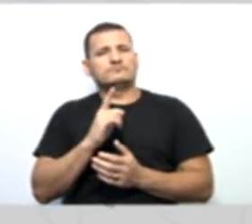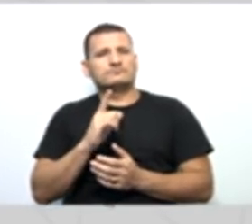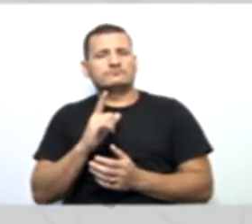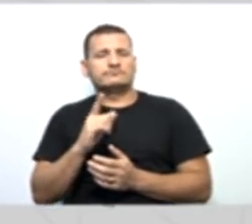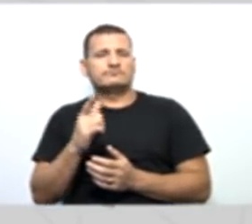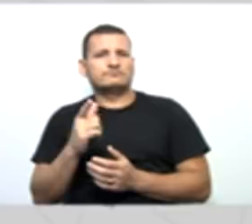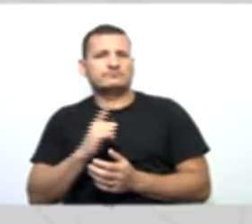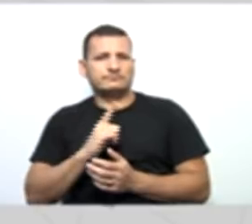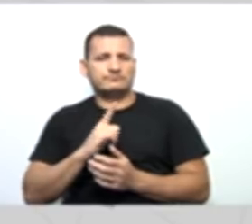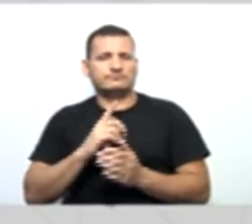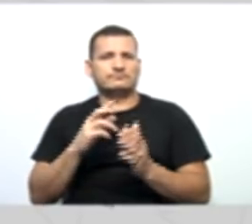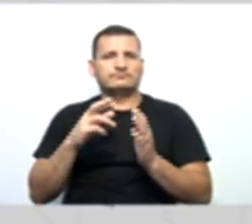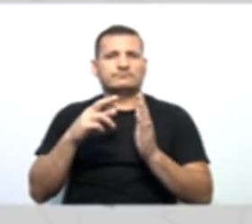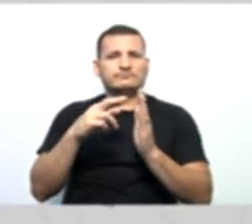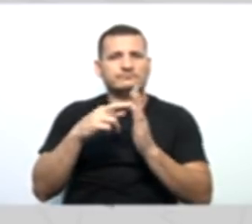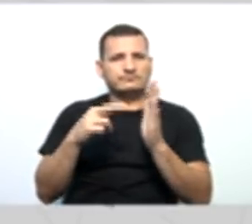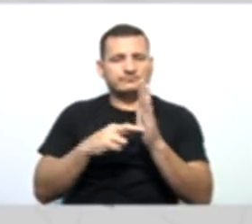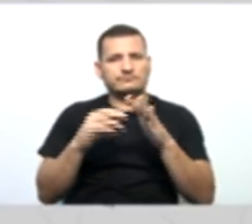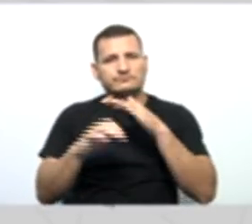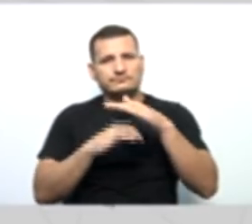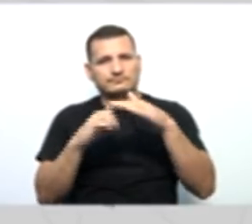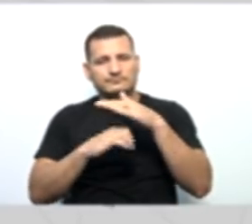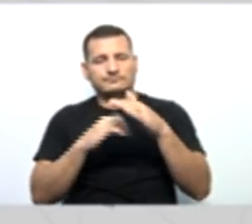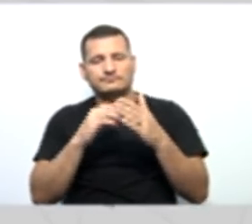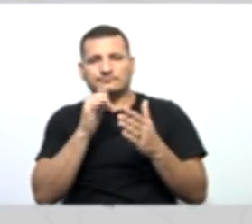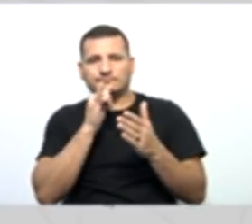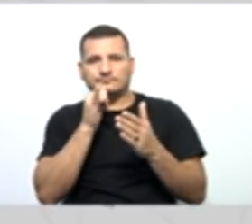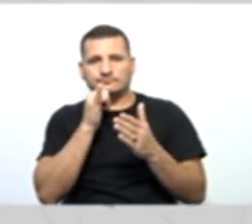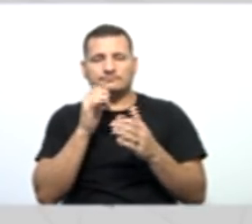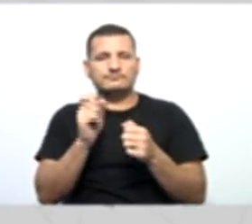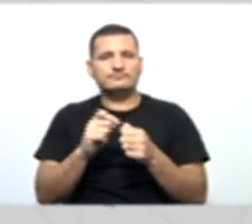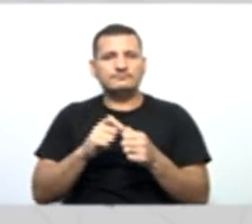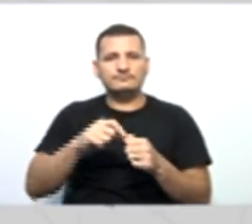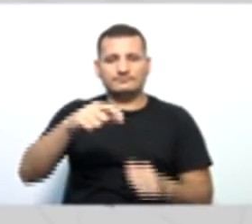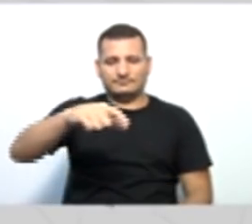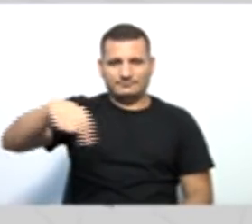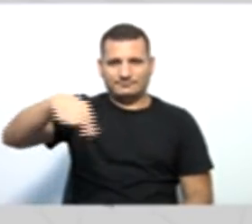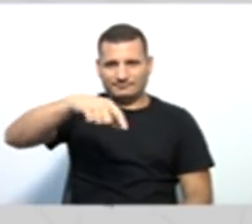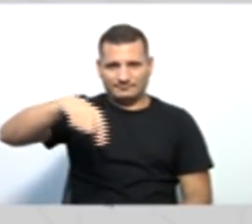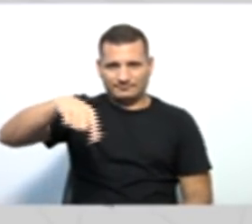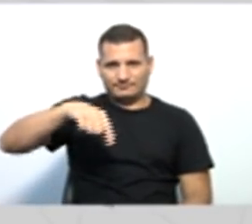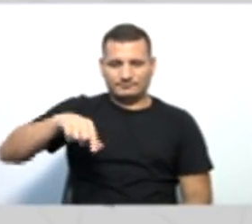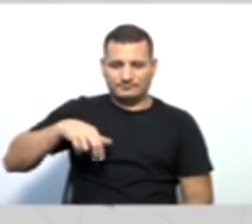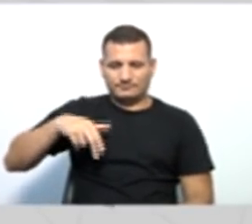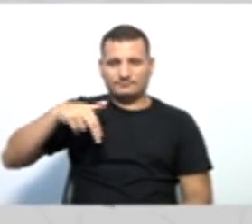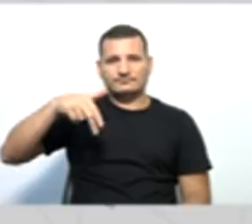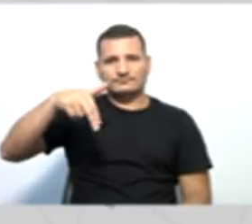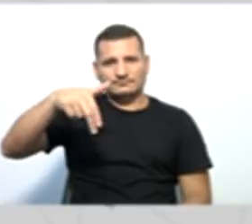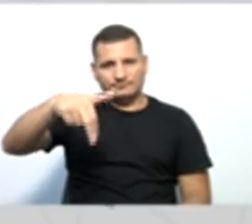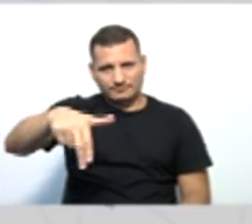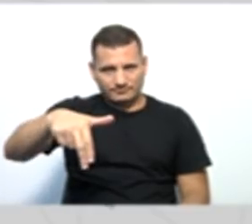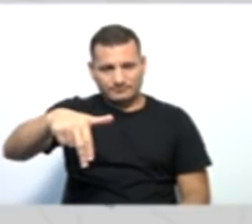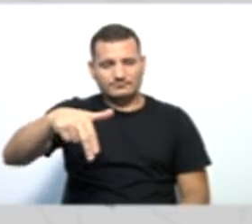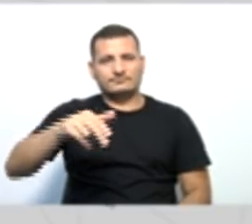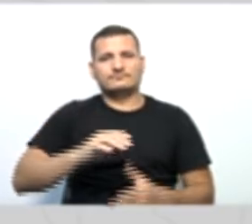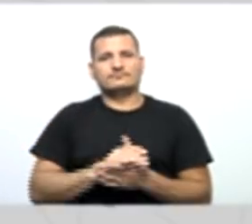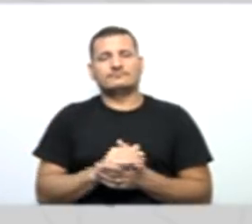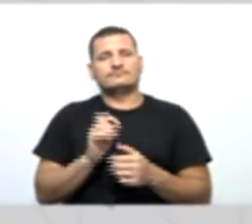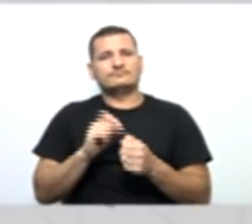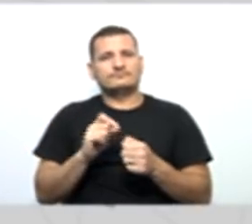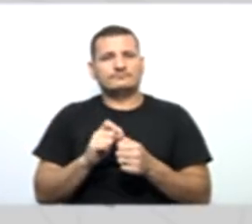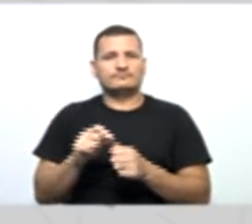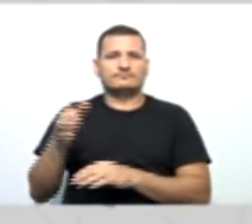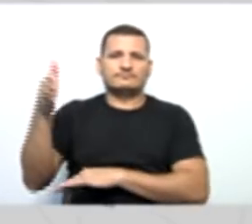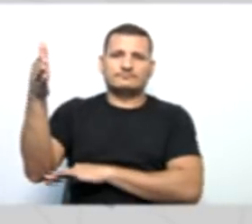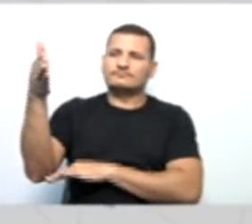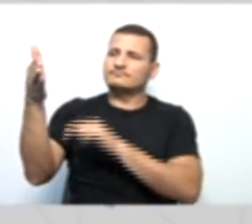por exemplo, lembra do exemplo lá da Santo Antônio? Fazer a faixa para os pedestres andarem, não é? Fazer os avisos de